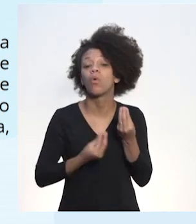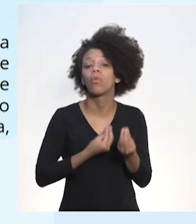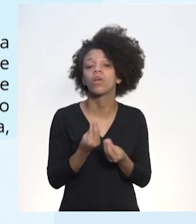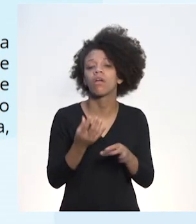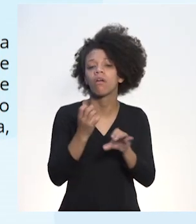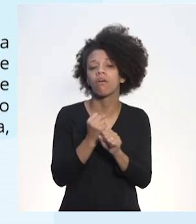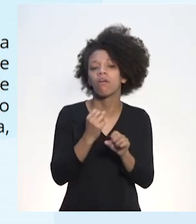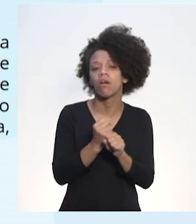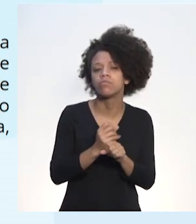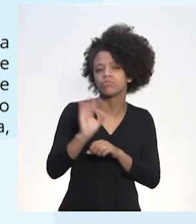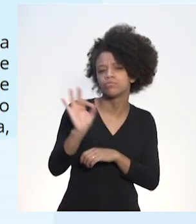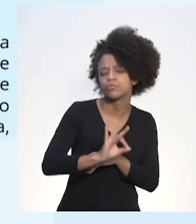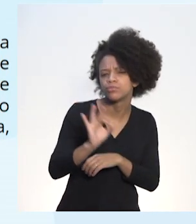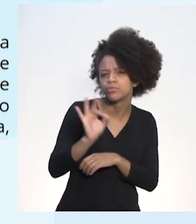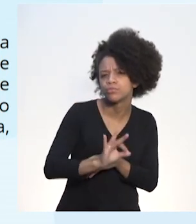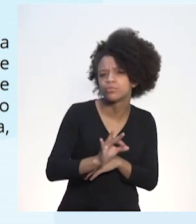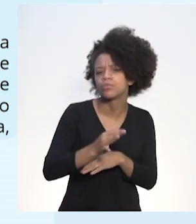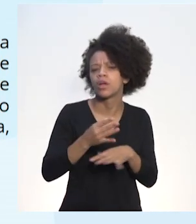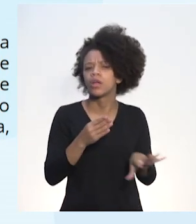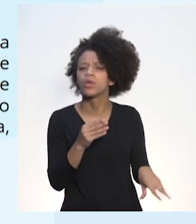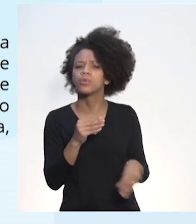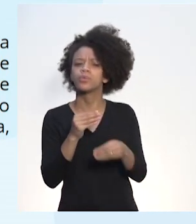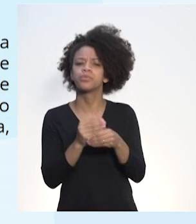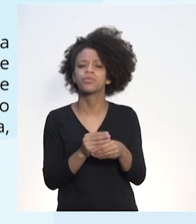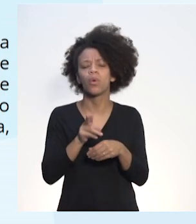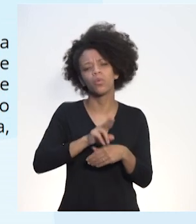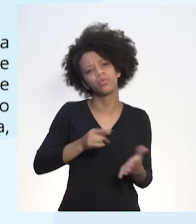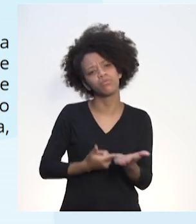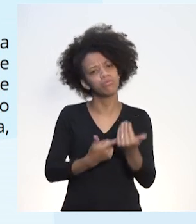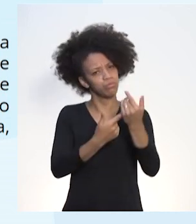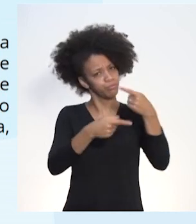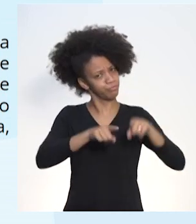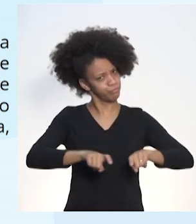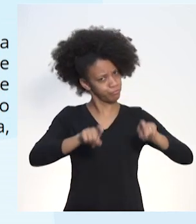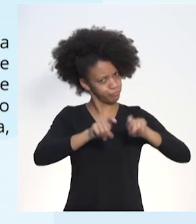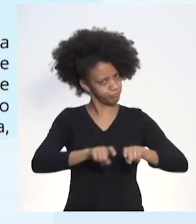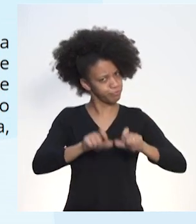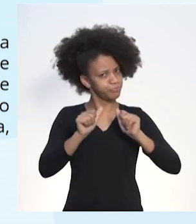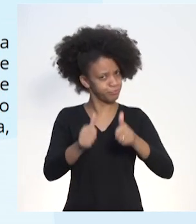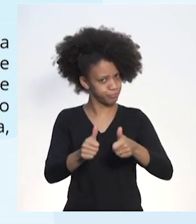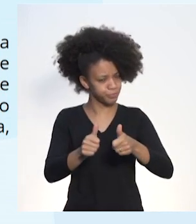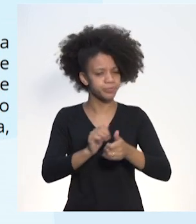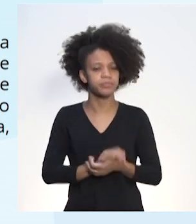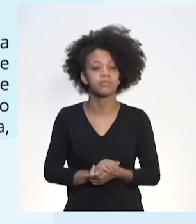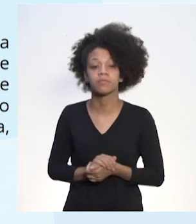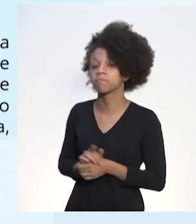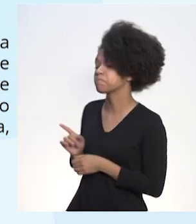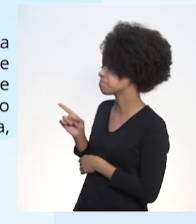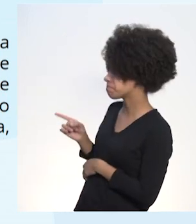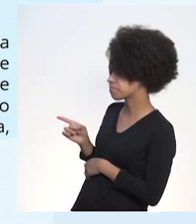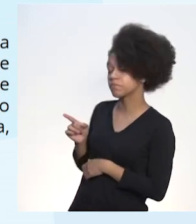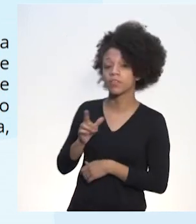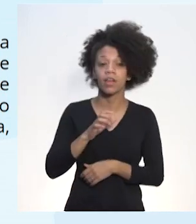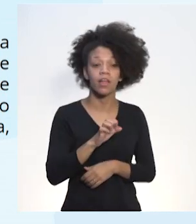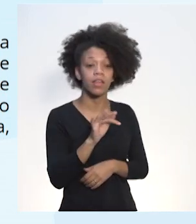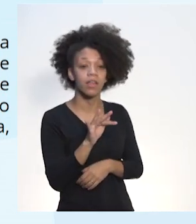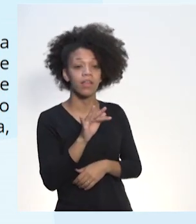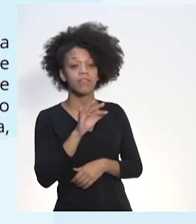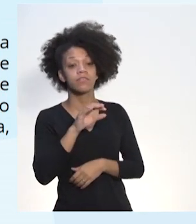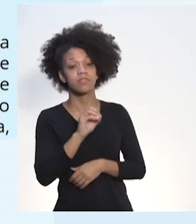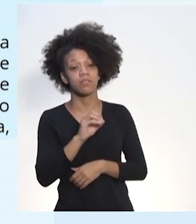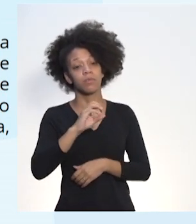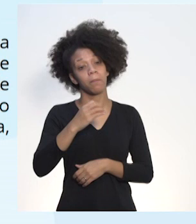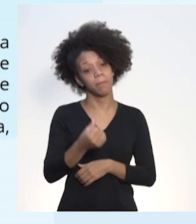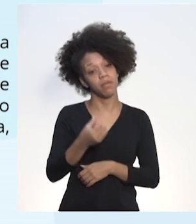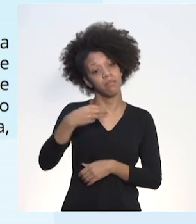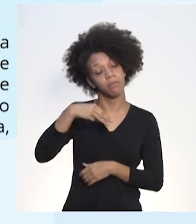de porcentagens, incluindo o uso de tecnologias digitais. E EF 06